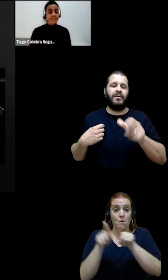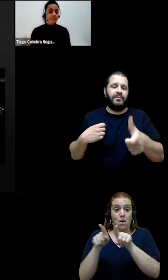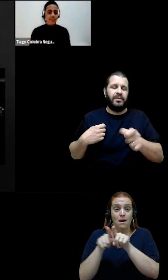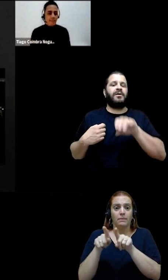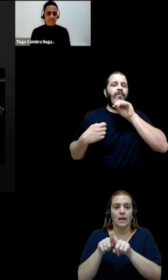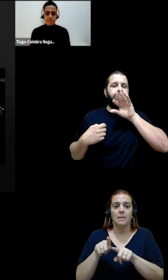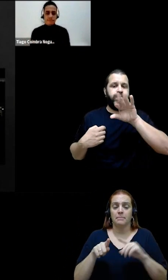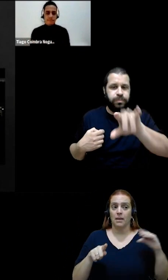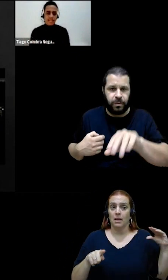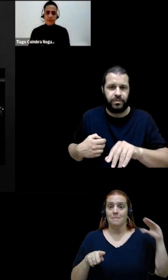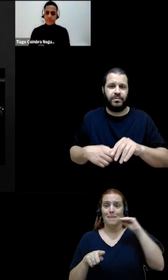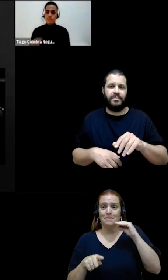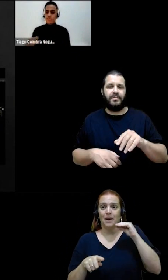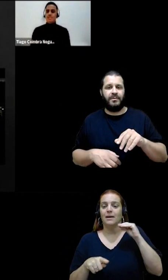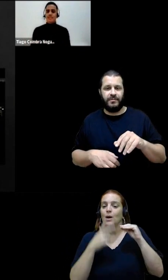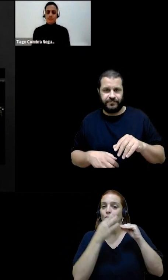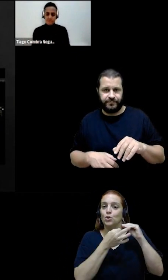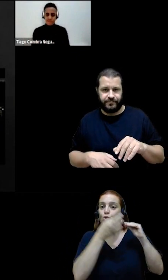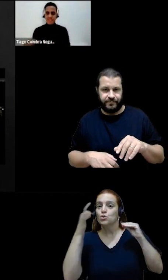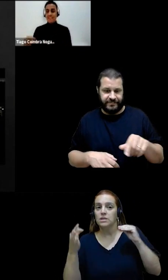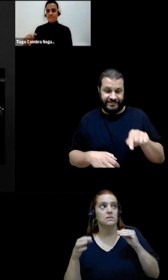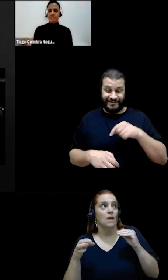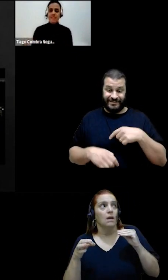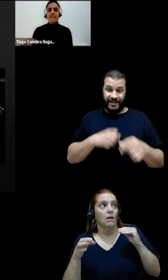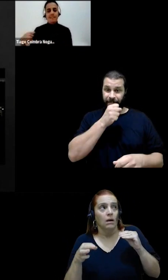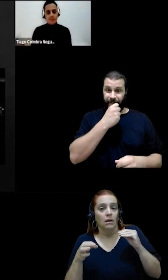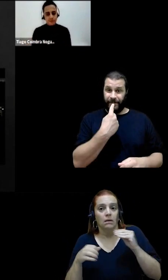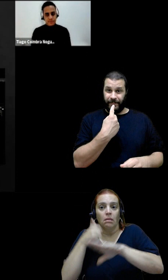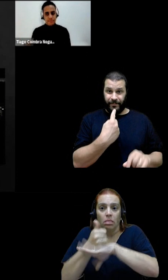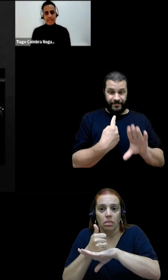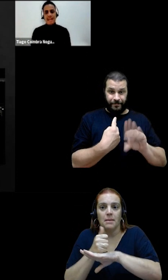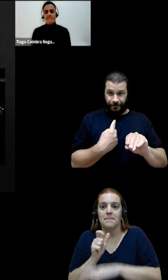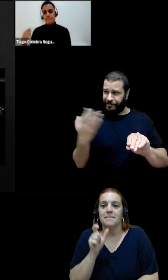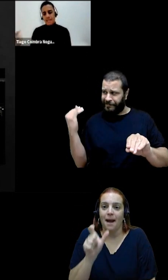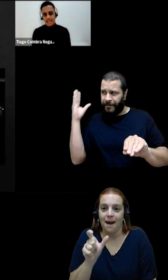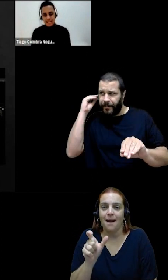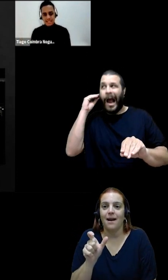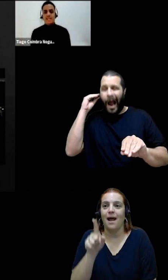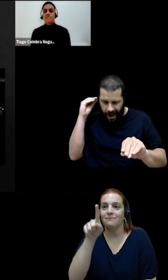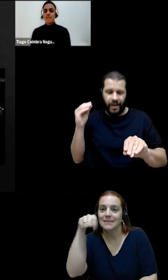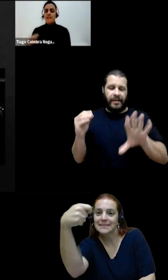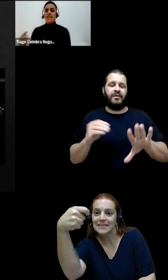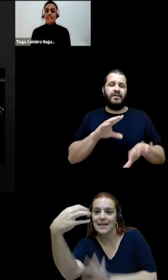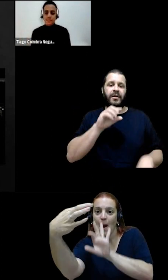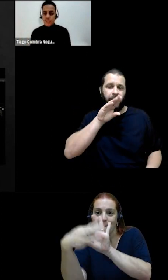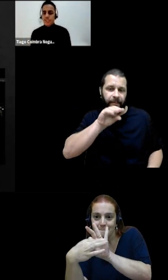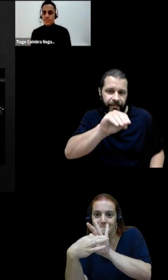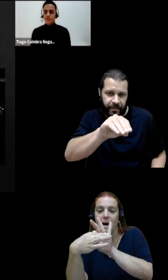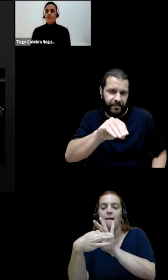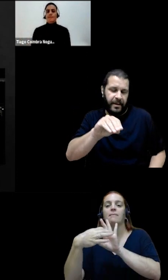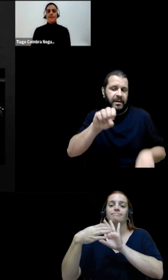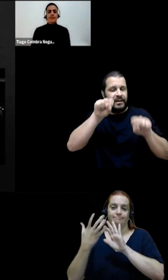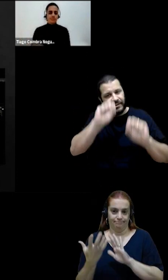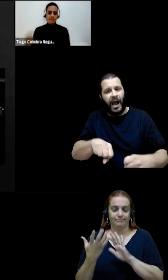colega intervém mesmo, dá uma sugestão, você deve usar tal palavra para aquele sinal ali que foi